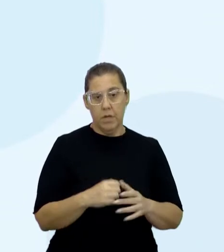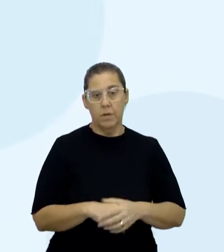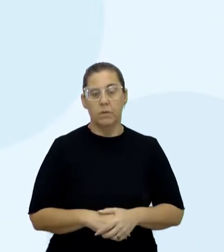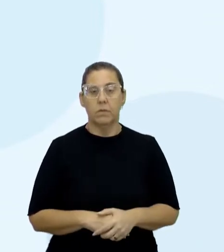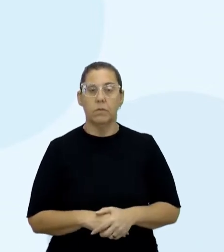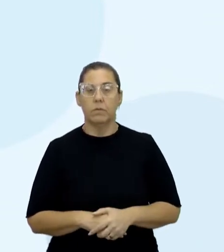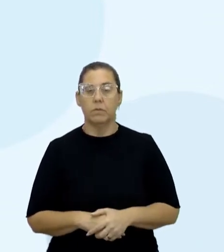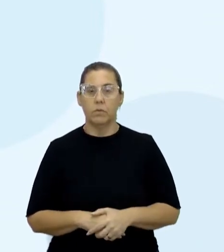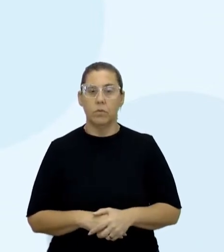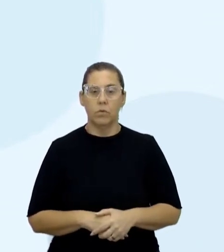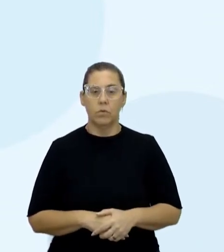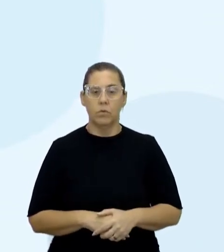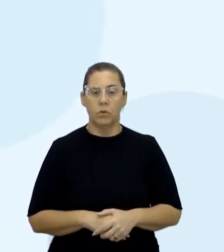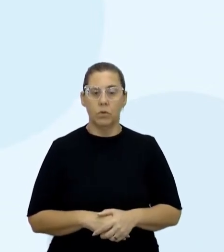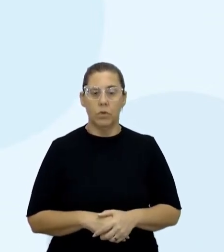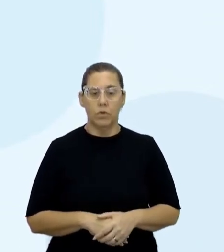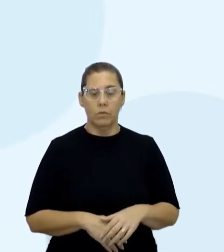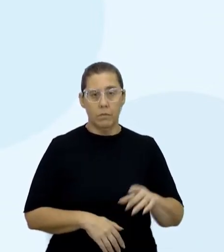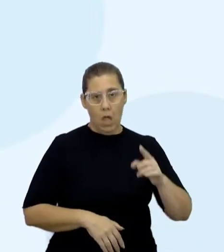ó, um